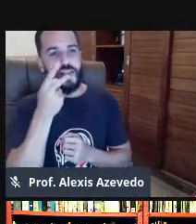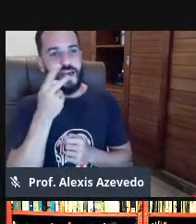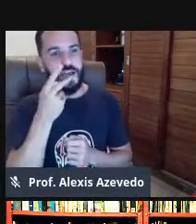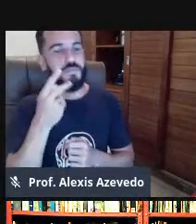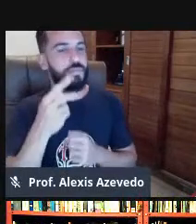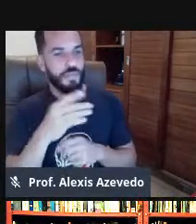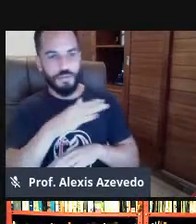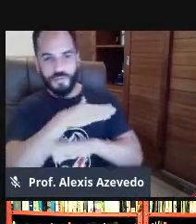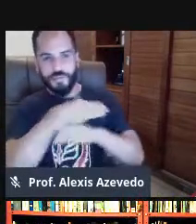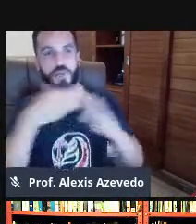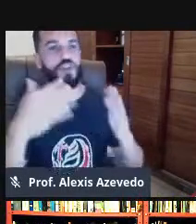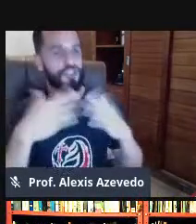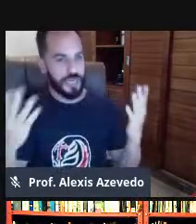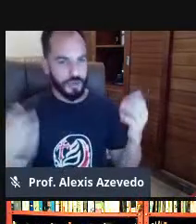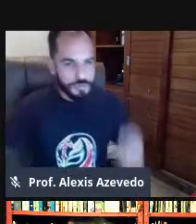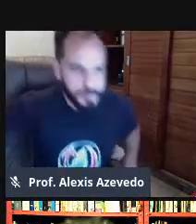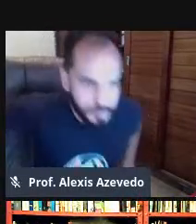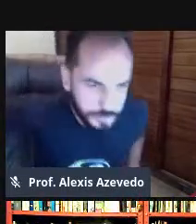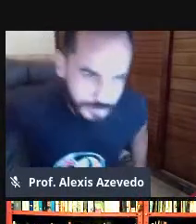depois